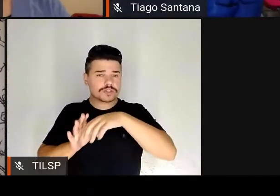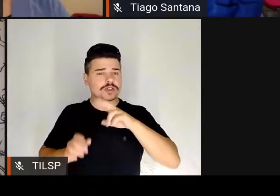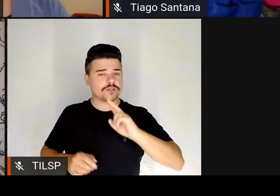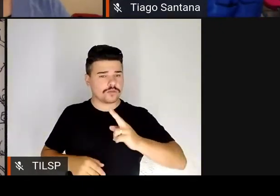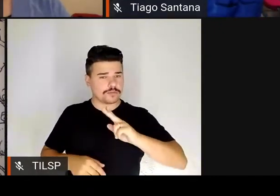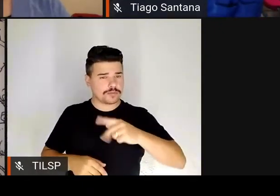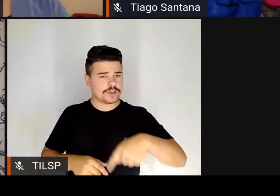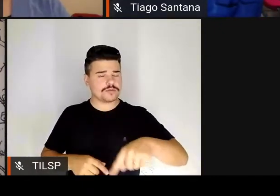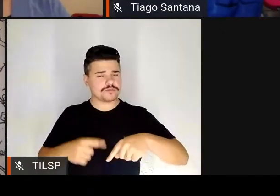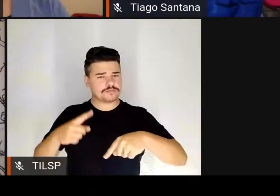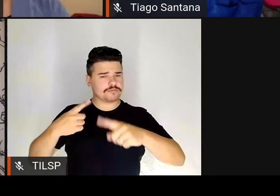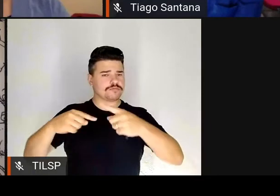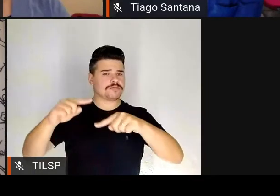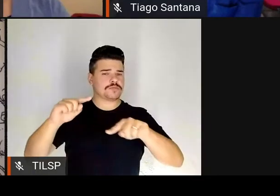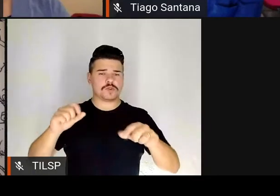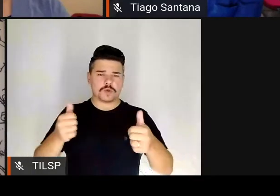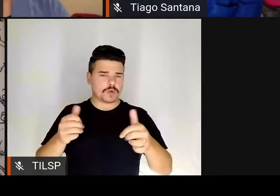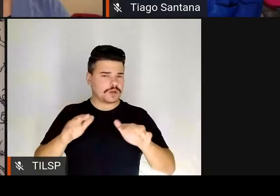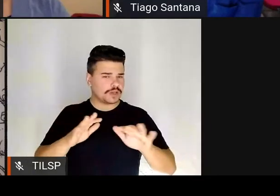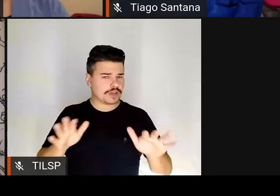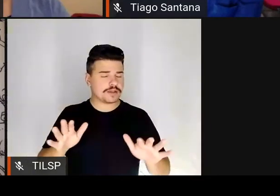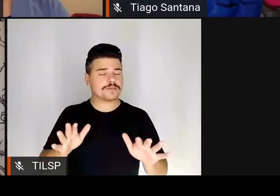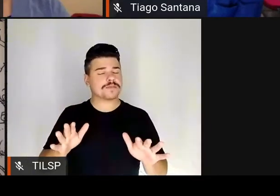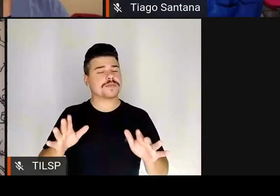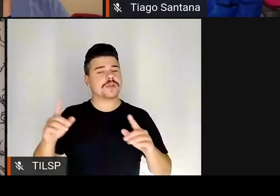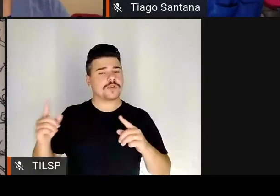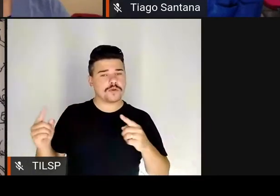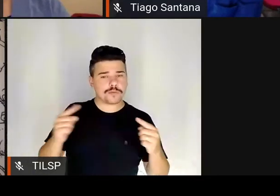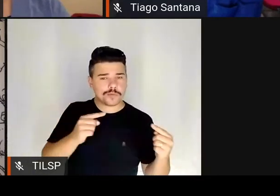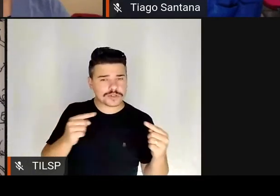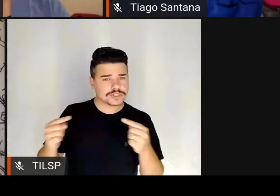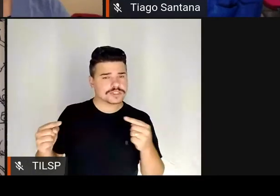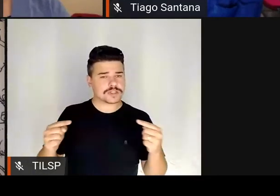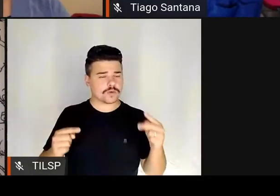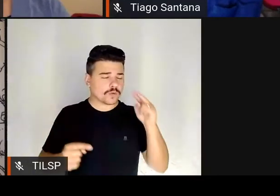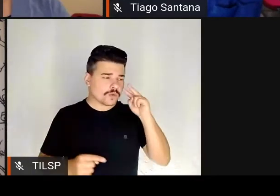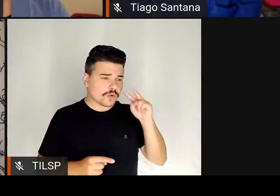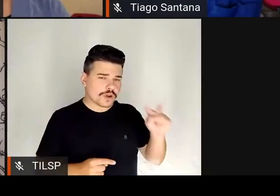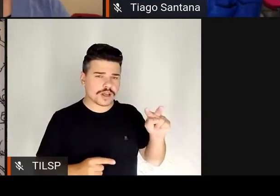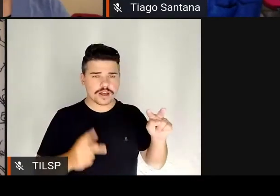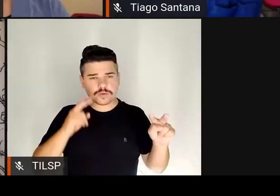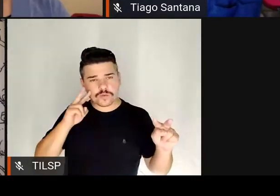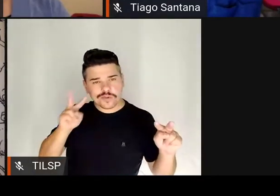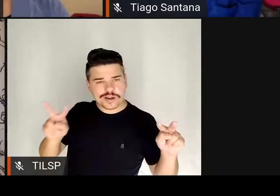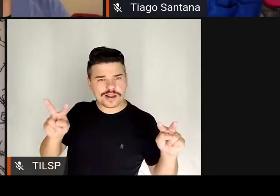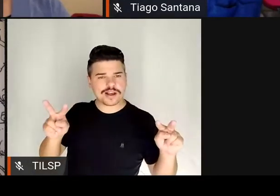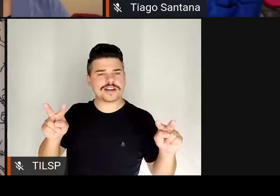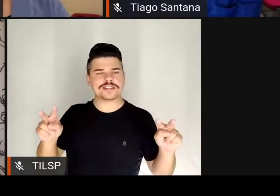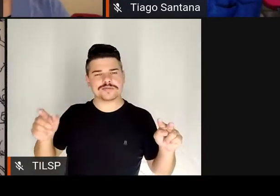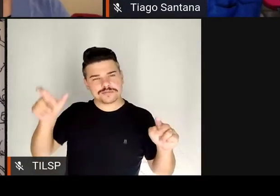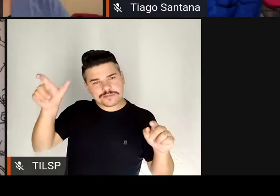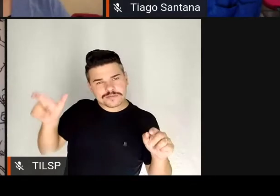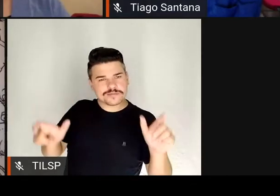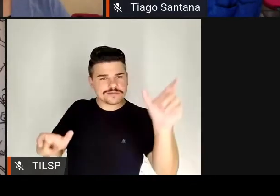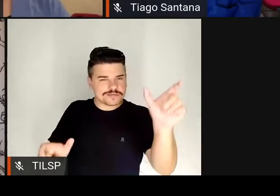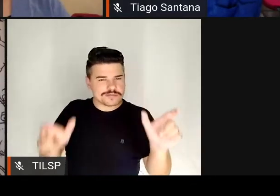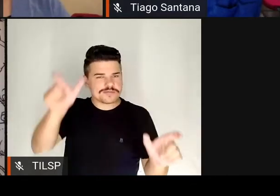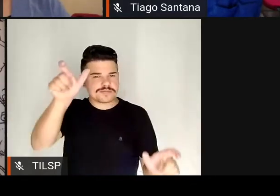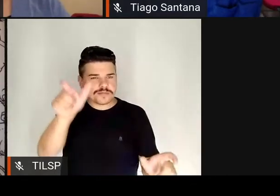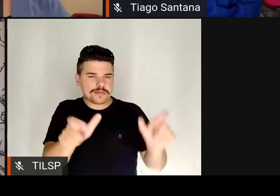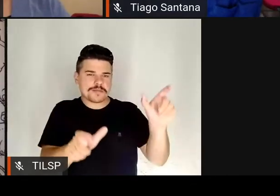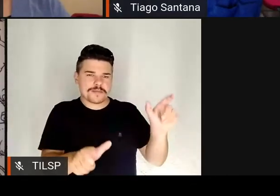conceito de nação, enfim, né, em oposição a um olhar sobre os indivíduos e